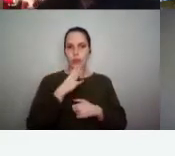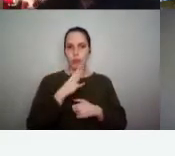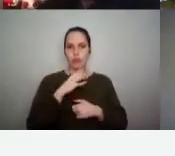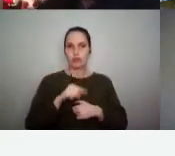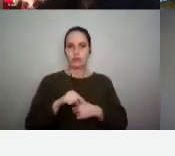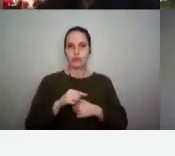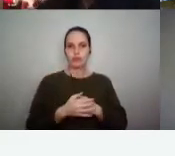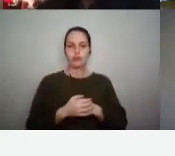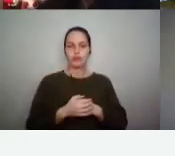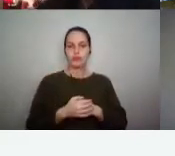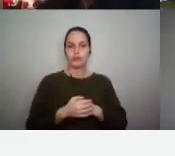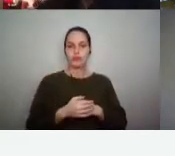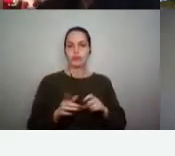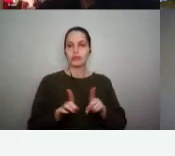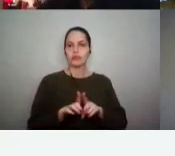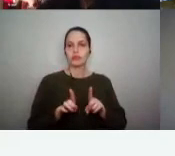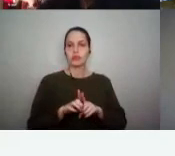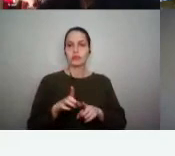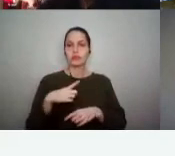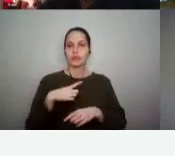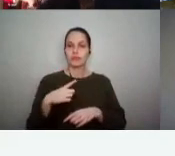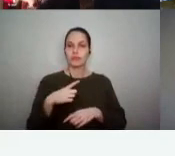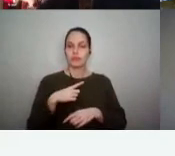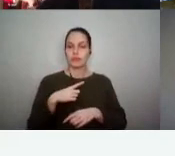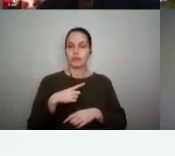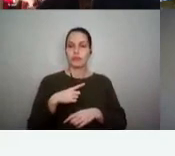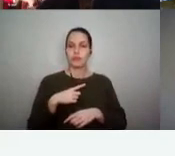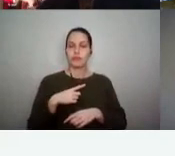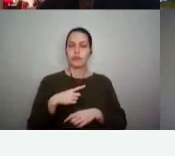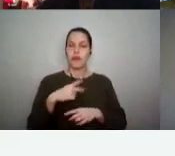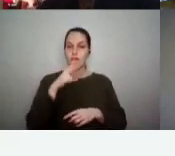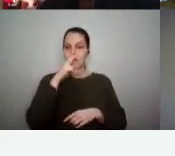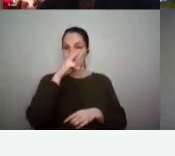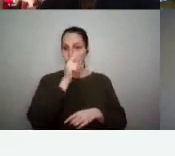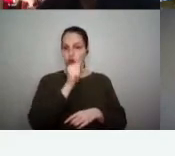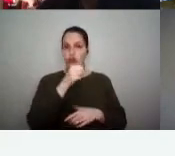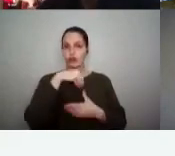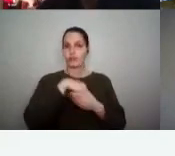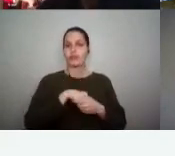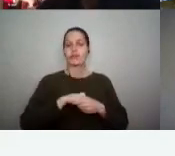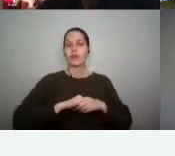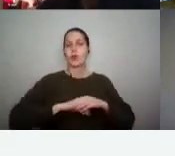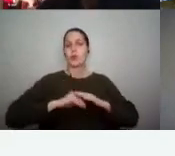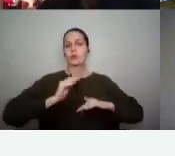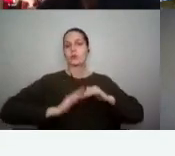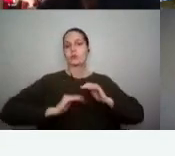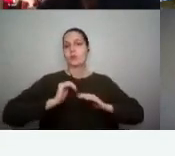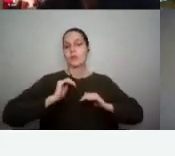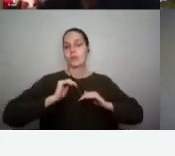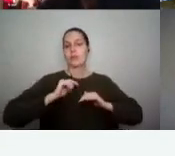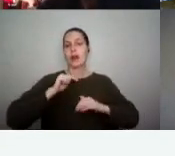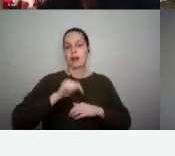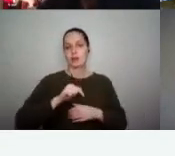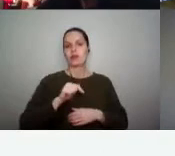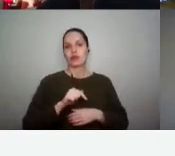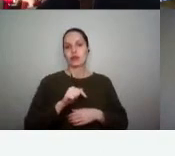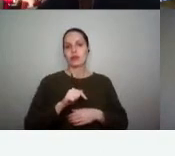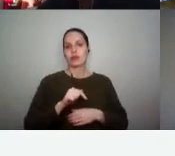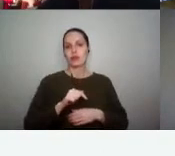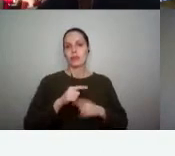E também tem um forte componente de uma construção na prática, né? Entretanto, não é uma